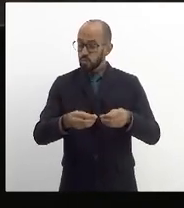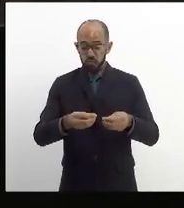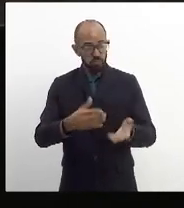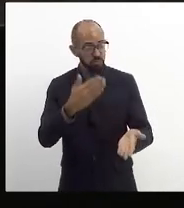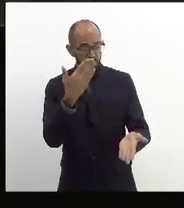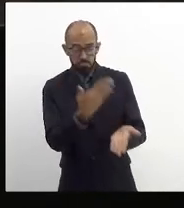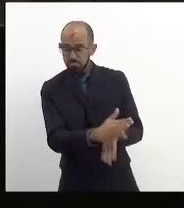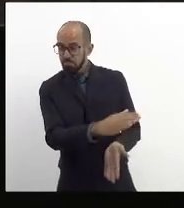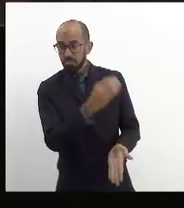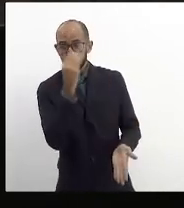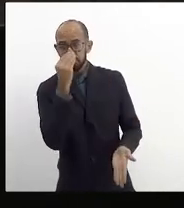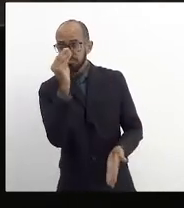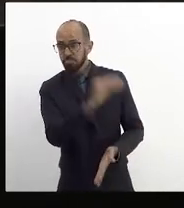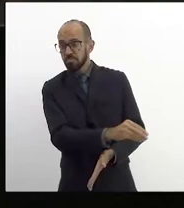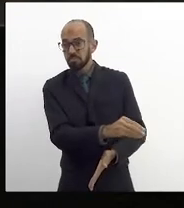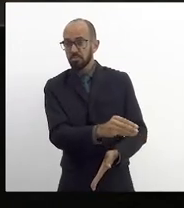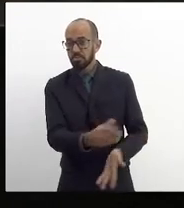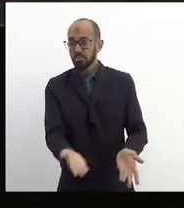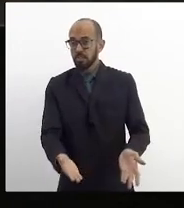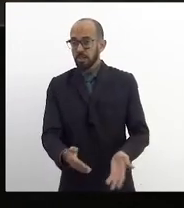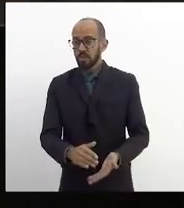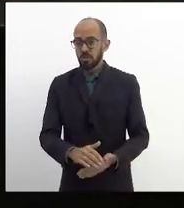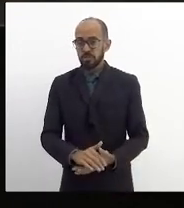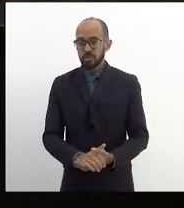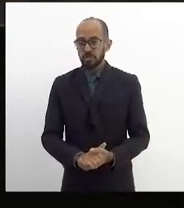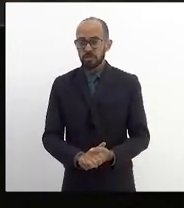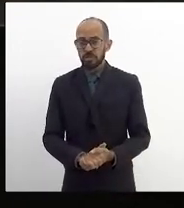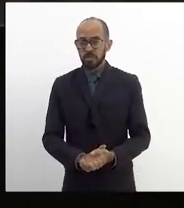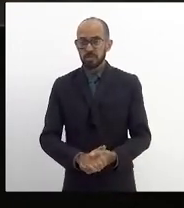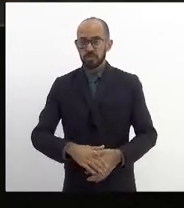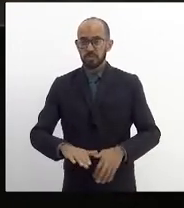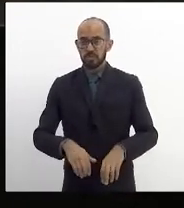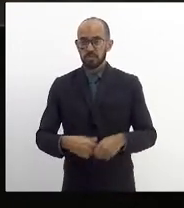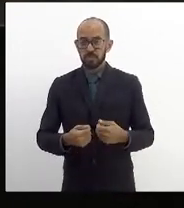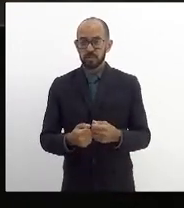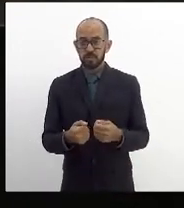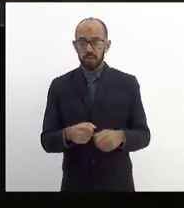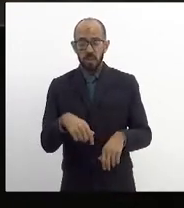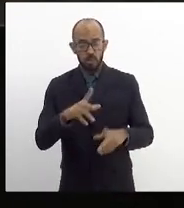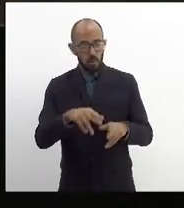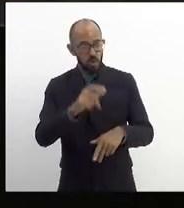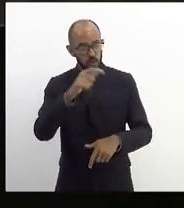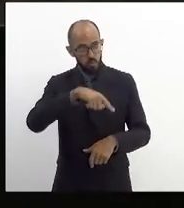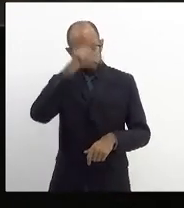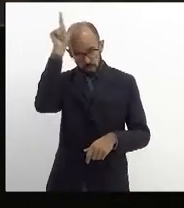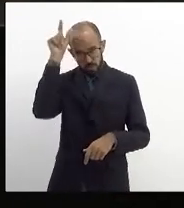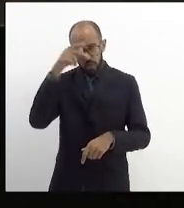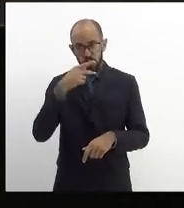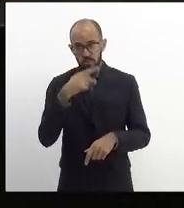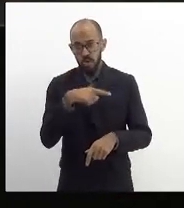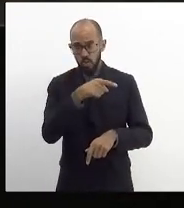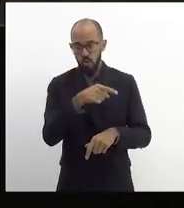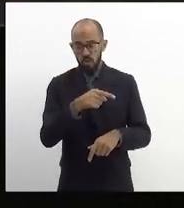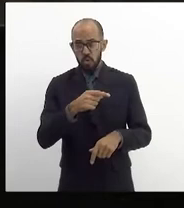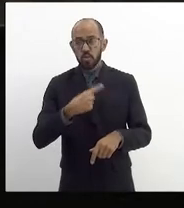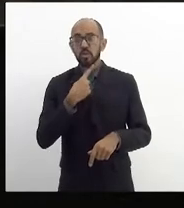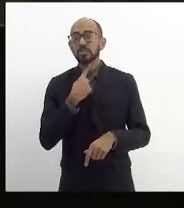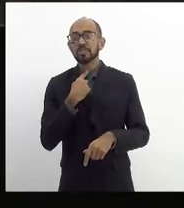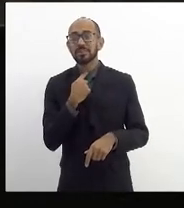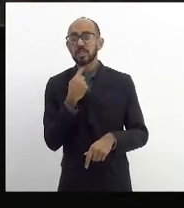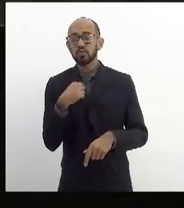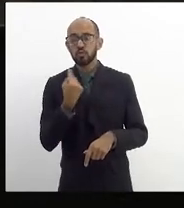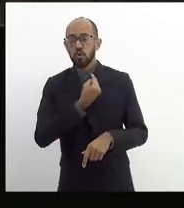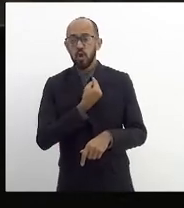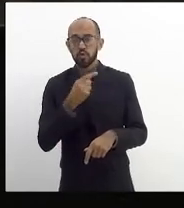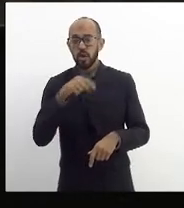desamparados Então hoje como bem disse o Deputado Luiz Paulo quando o nosso segundo desejo é o desejo pelo